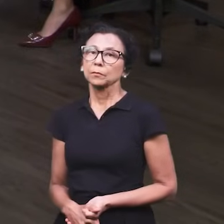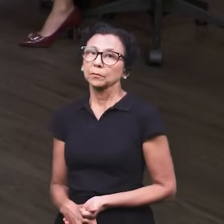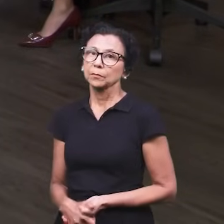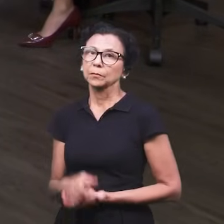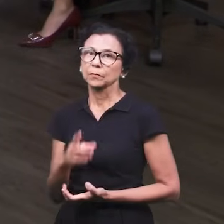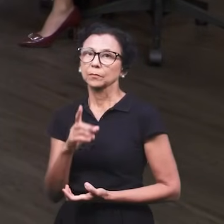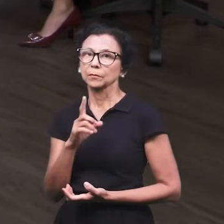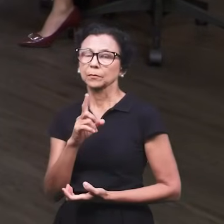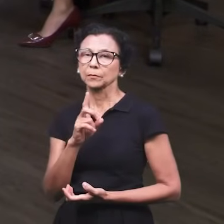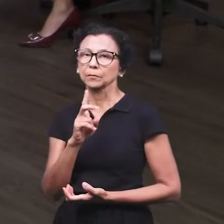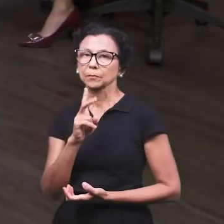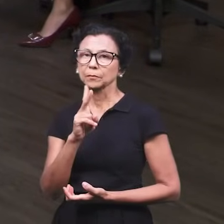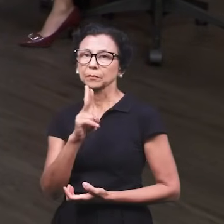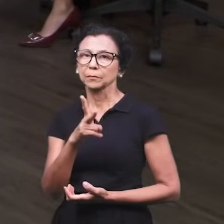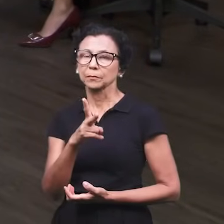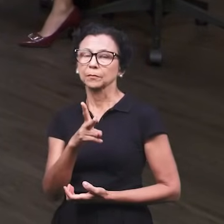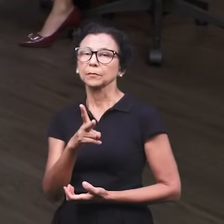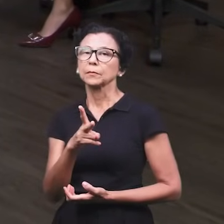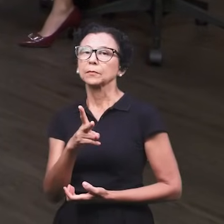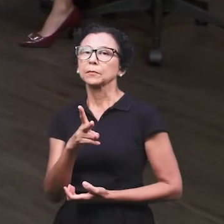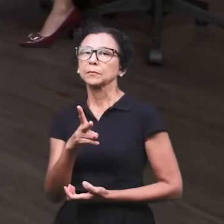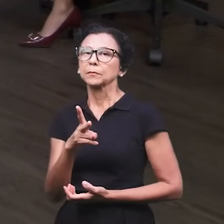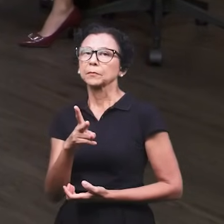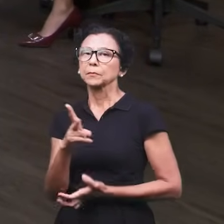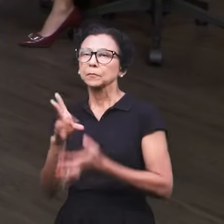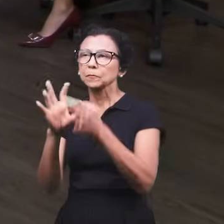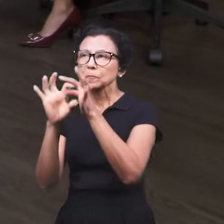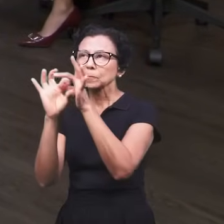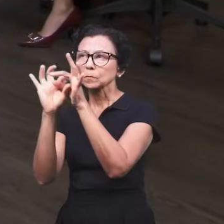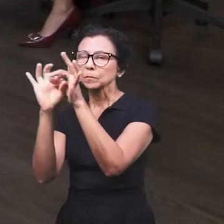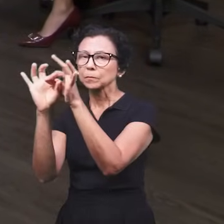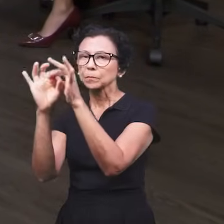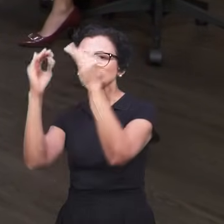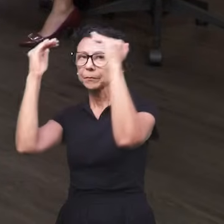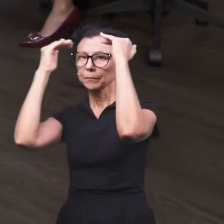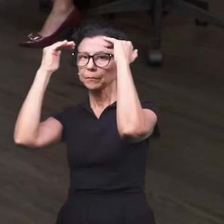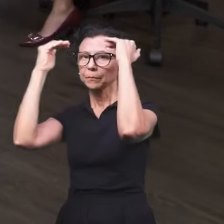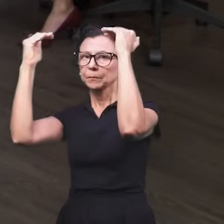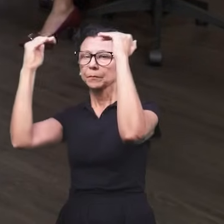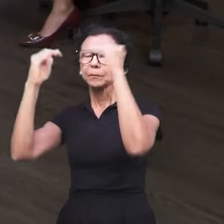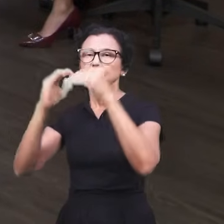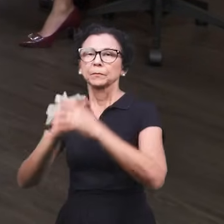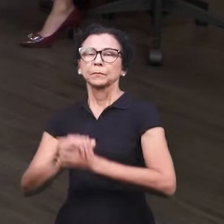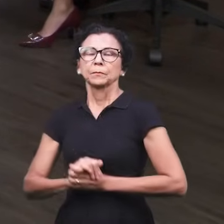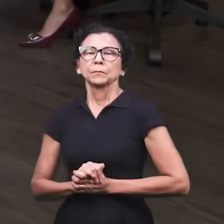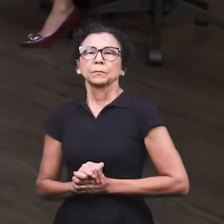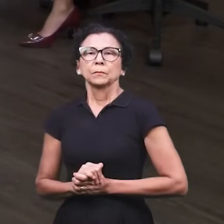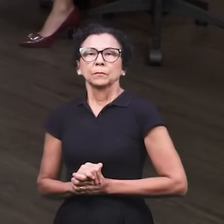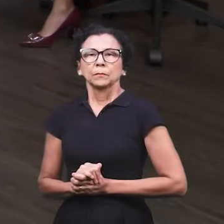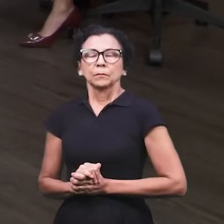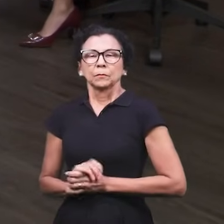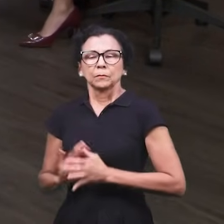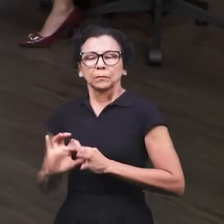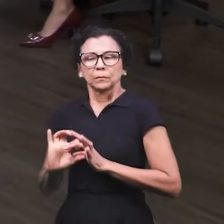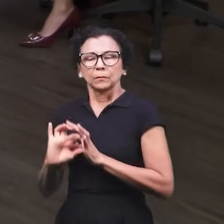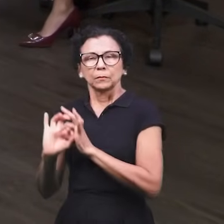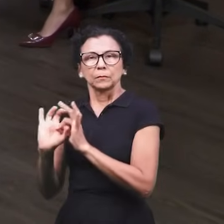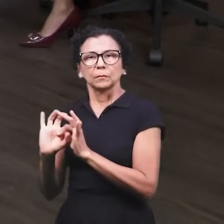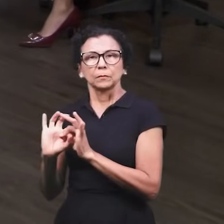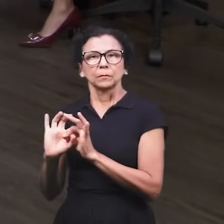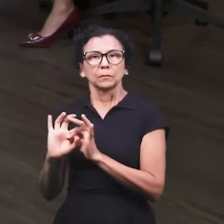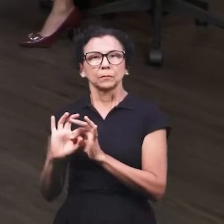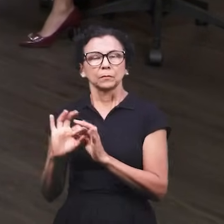aprisco. Ou seja, é um outro recurso, que é nós estarmos integrados ao corpo,